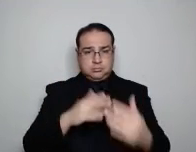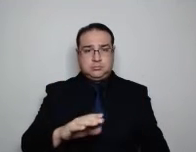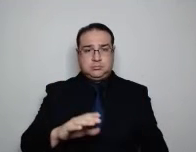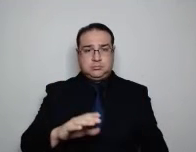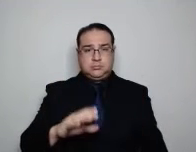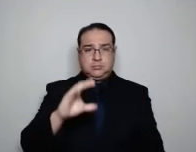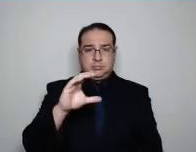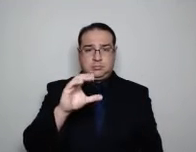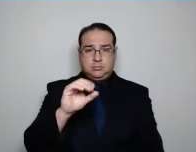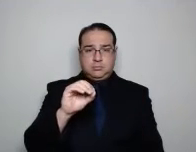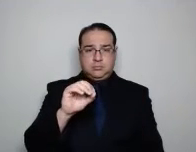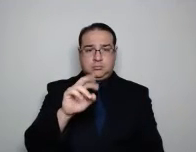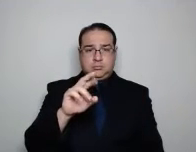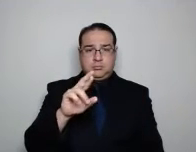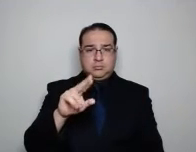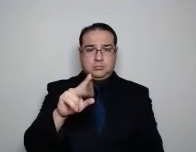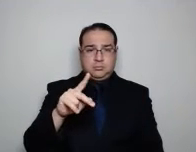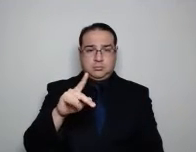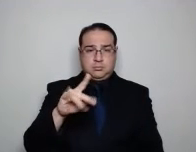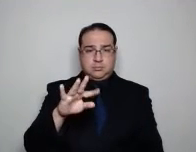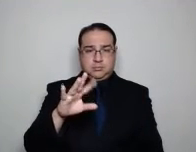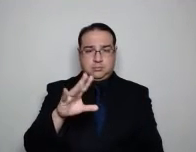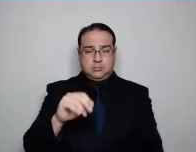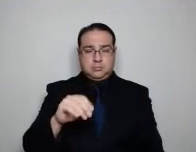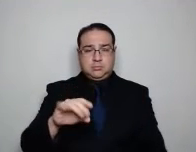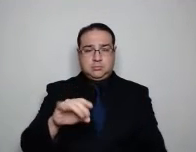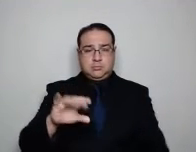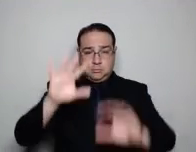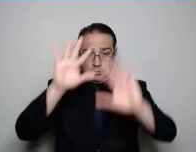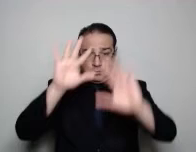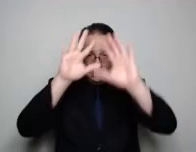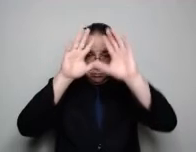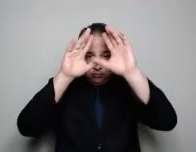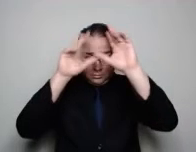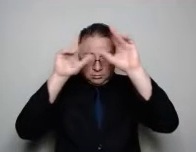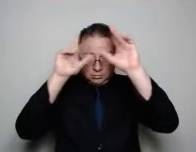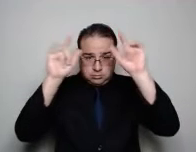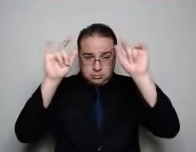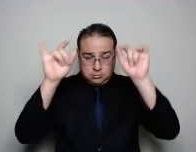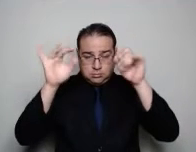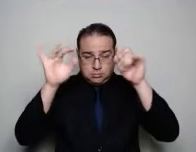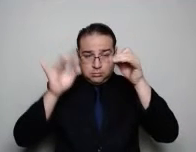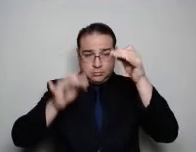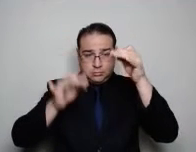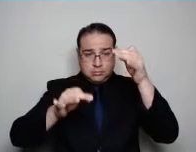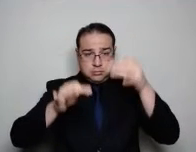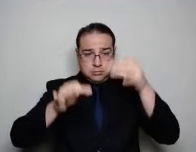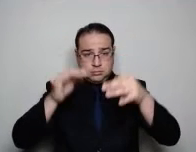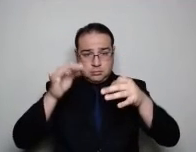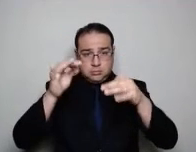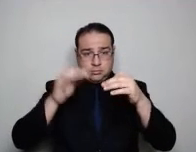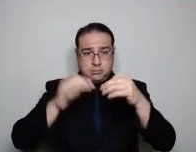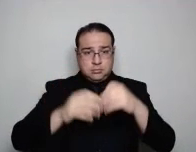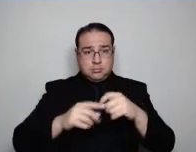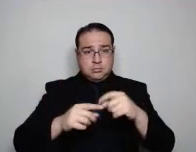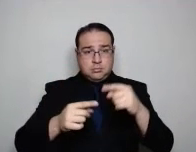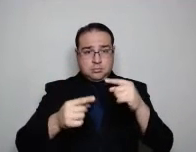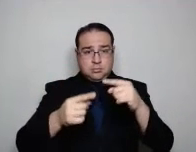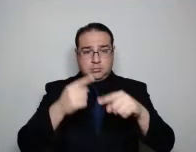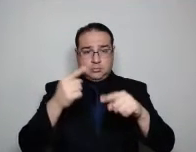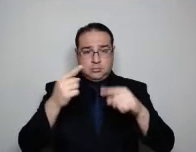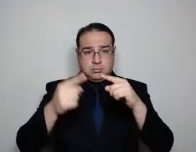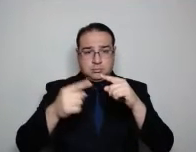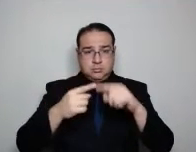são incomparáveis, é outra questão. O que vale com natureza jurídica da cota é